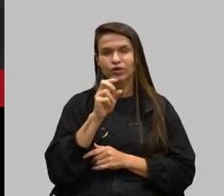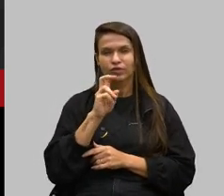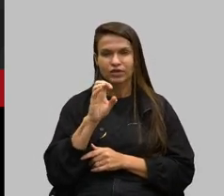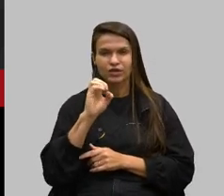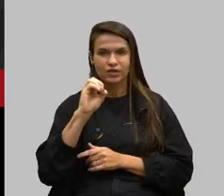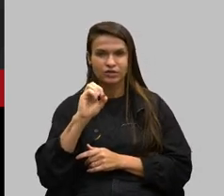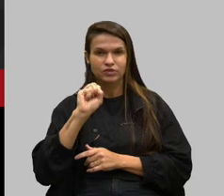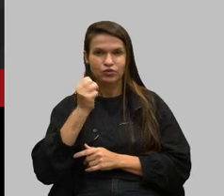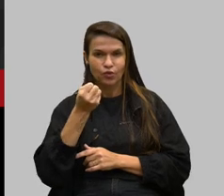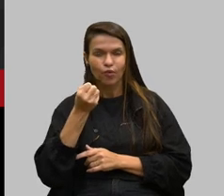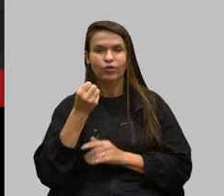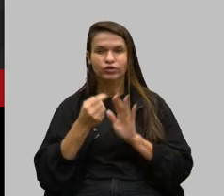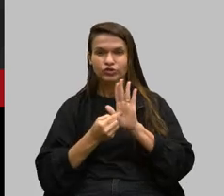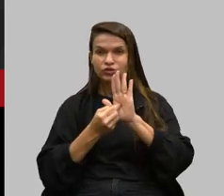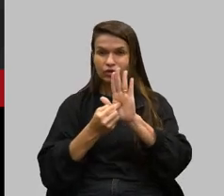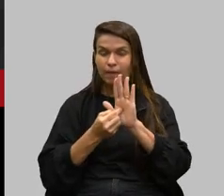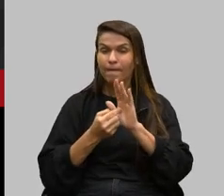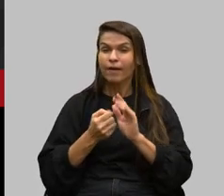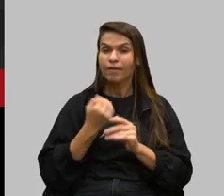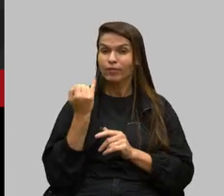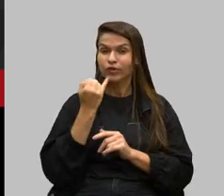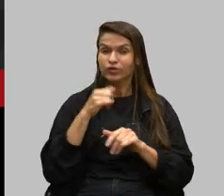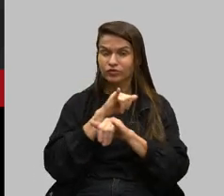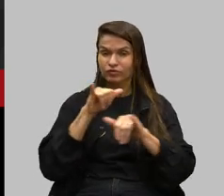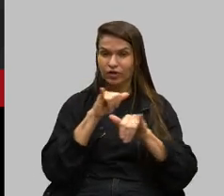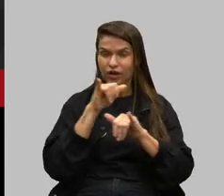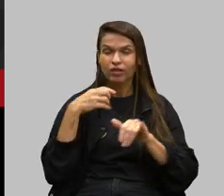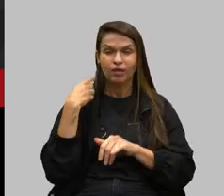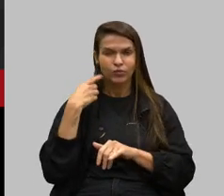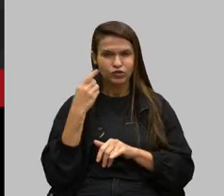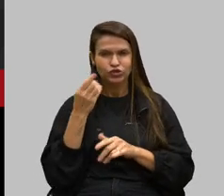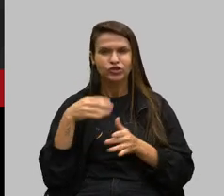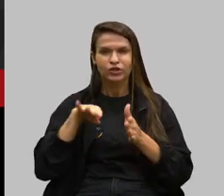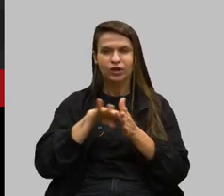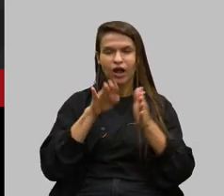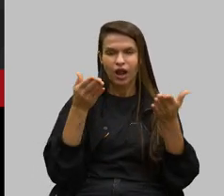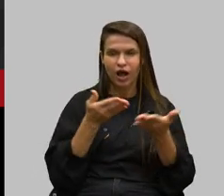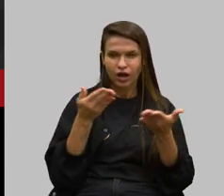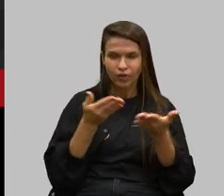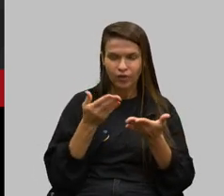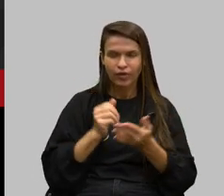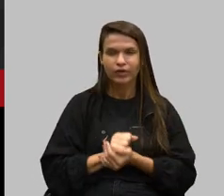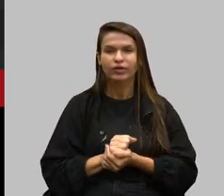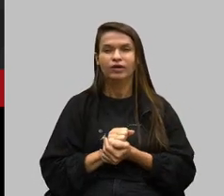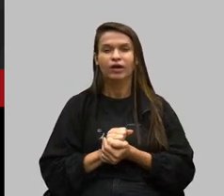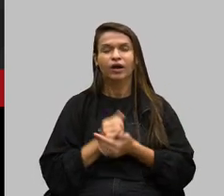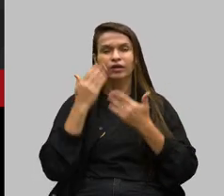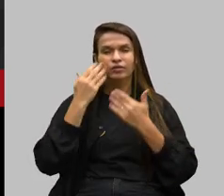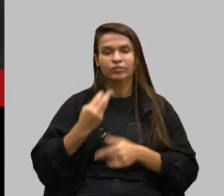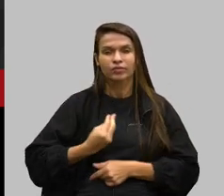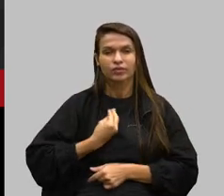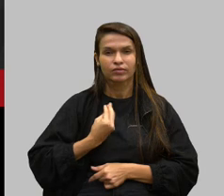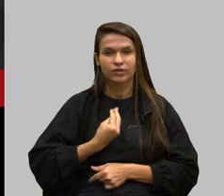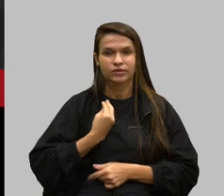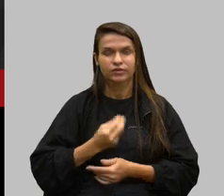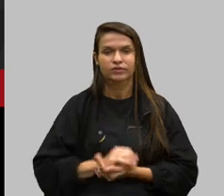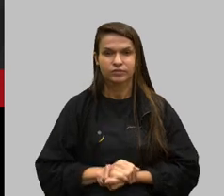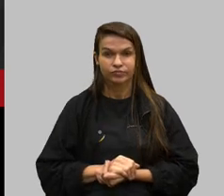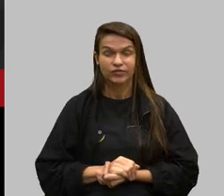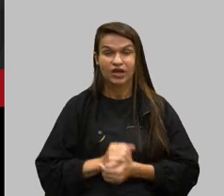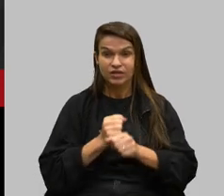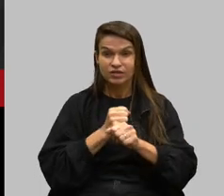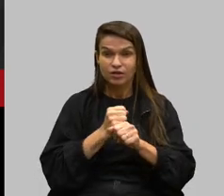indicações e é bom que fique claro Deputado Enes chegando aí agora Deputado Coronel Henrique também agradecendo pela presença esse